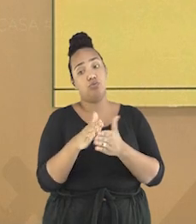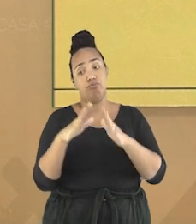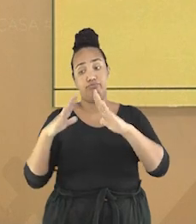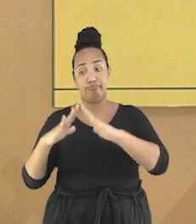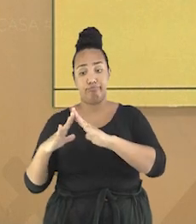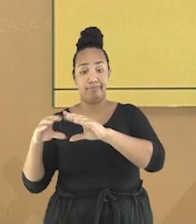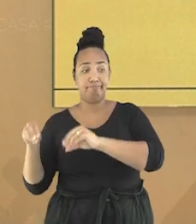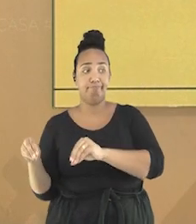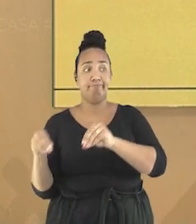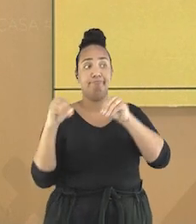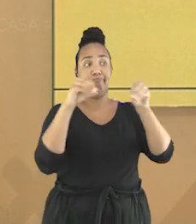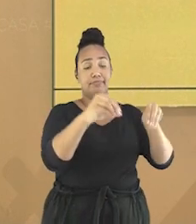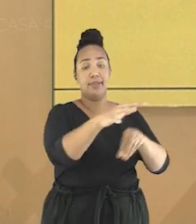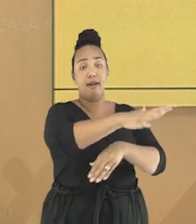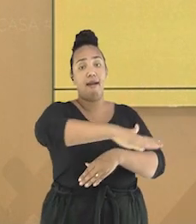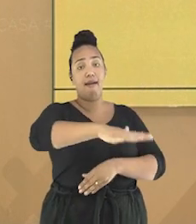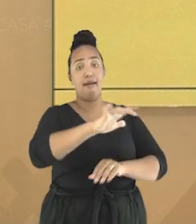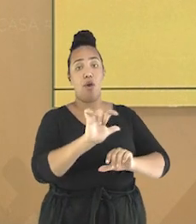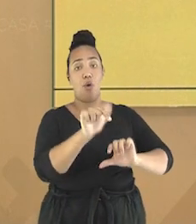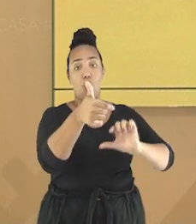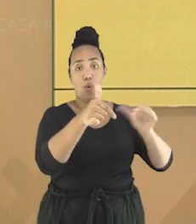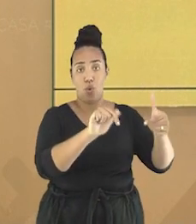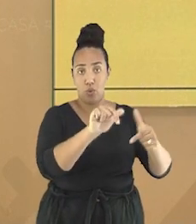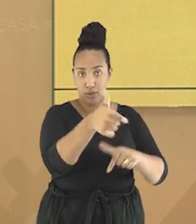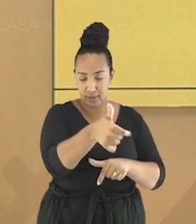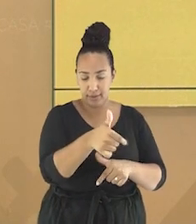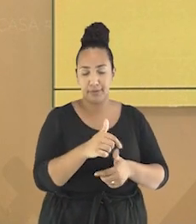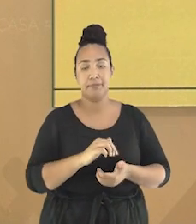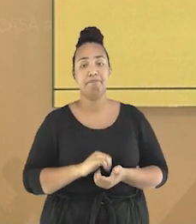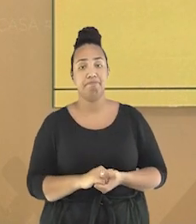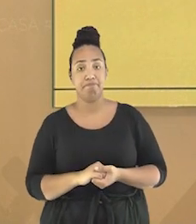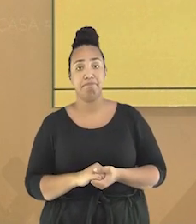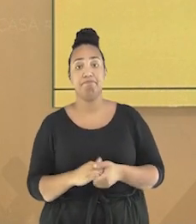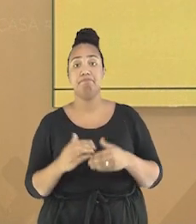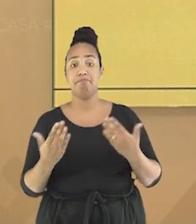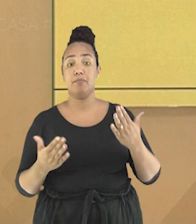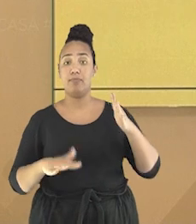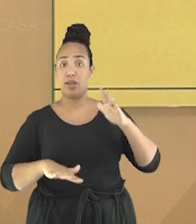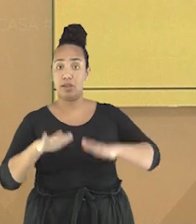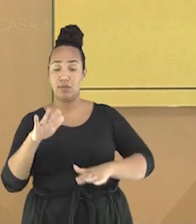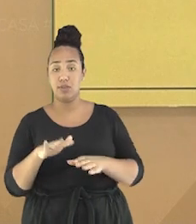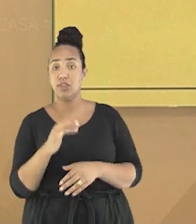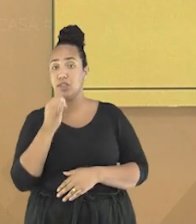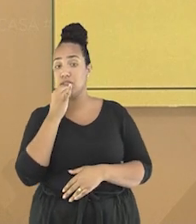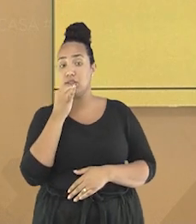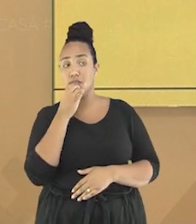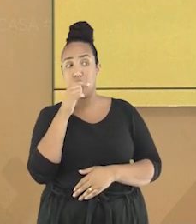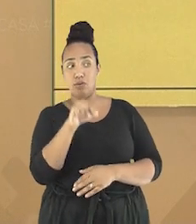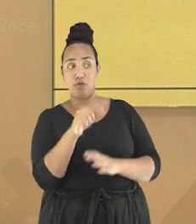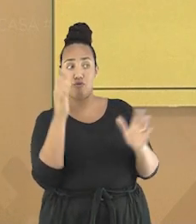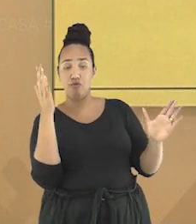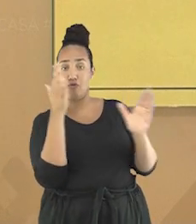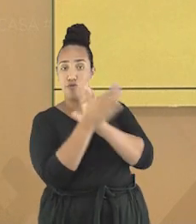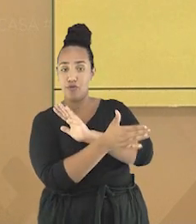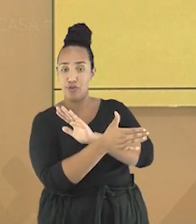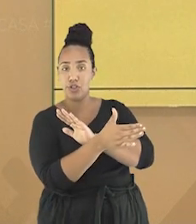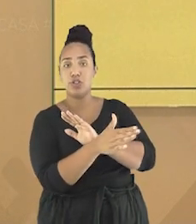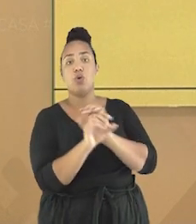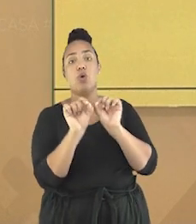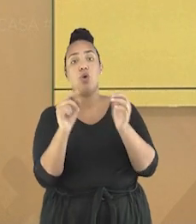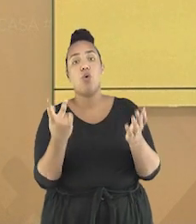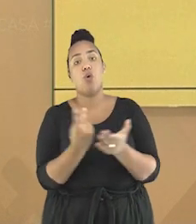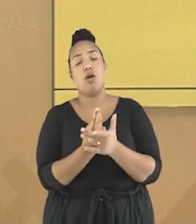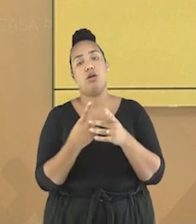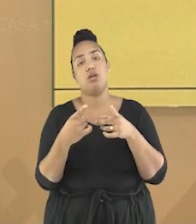em direção a outros locais. Muitas vezes, esses movimentos de fuga para outros locais resultaram